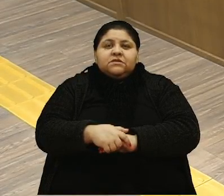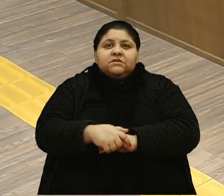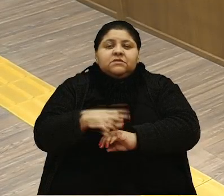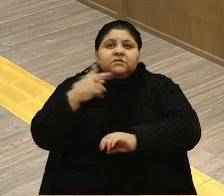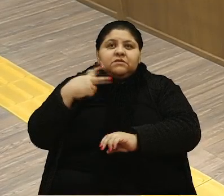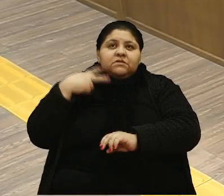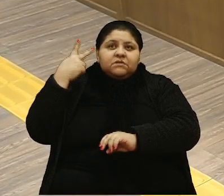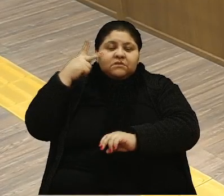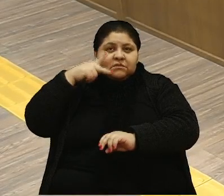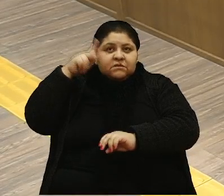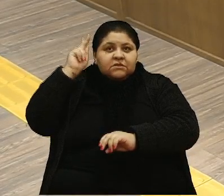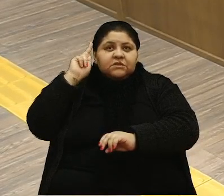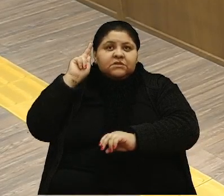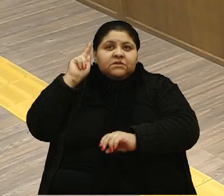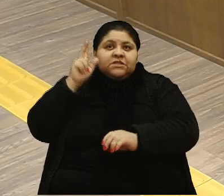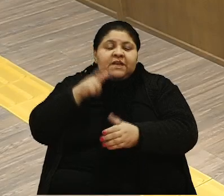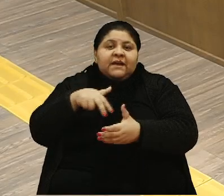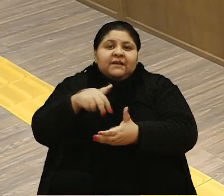Vereador Iago, da tribuna.